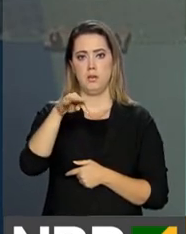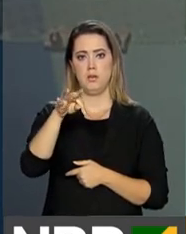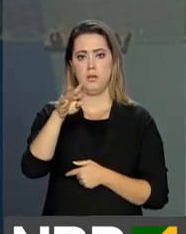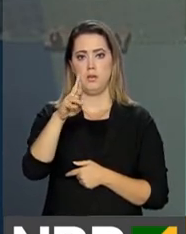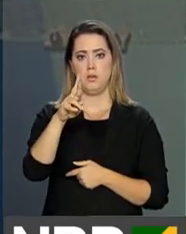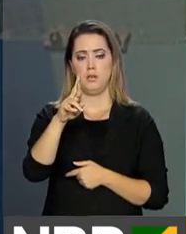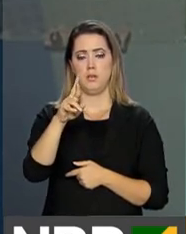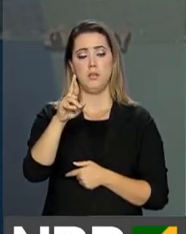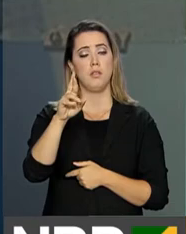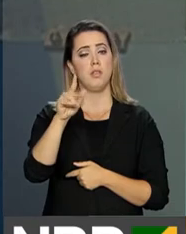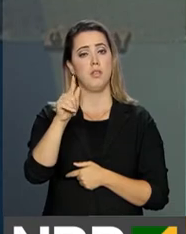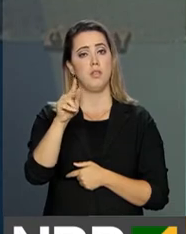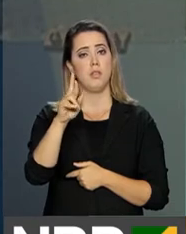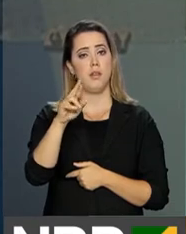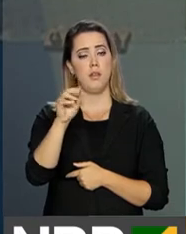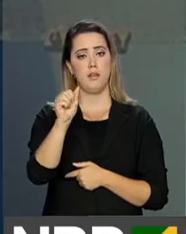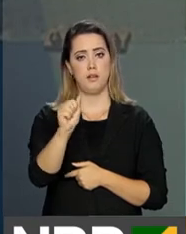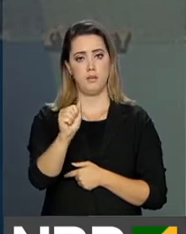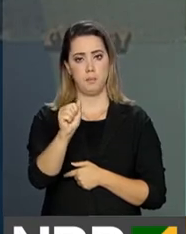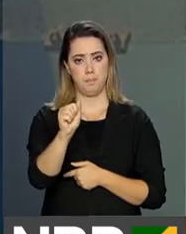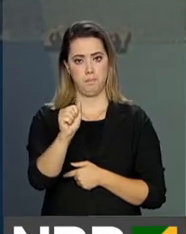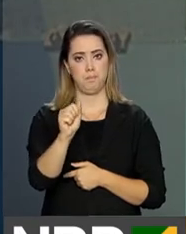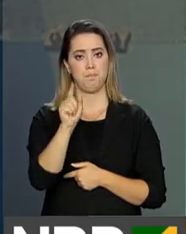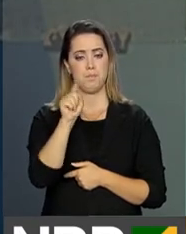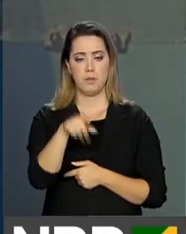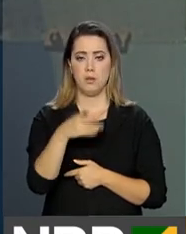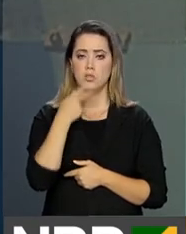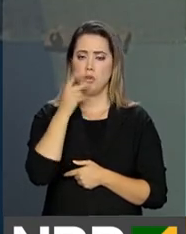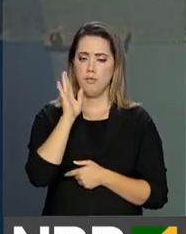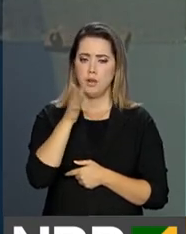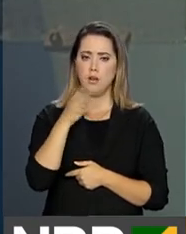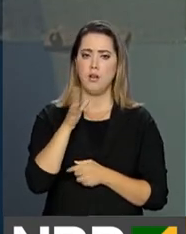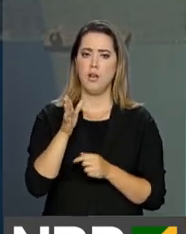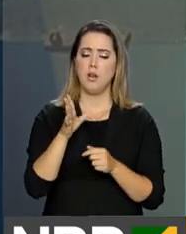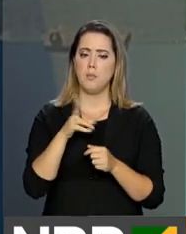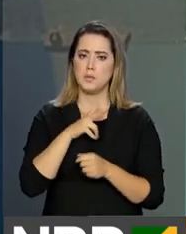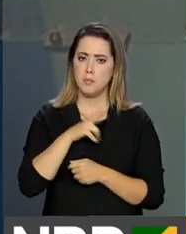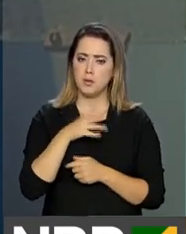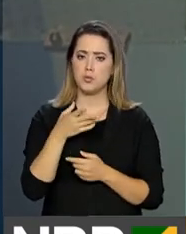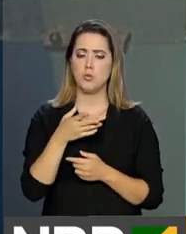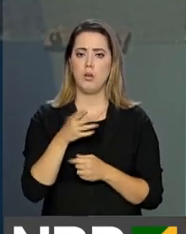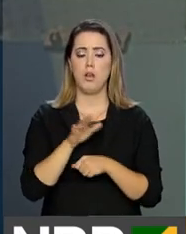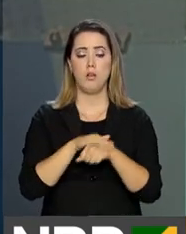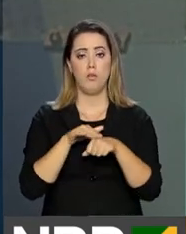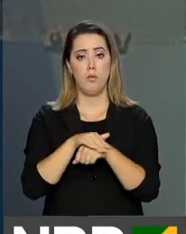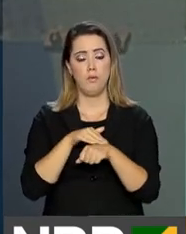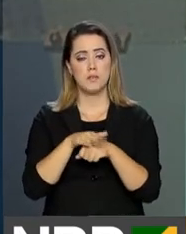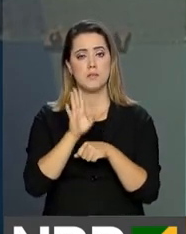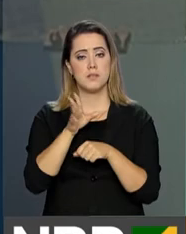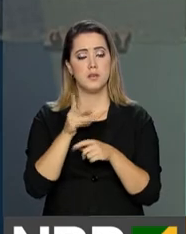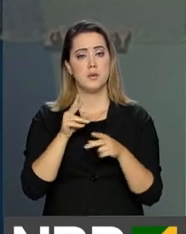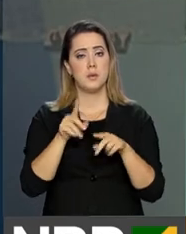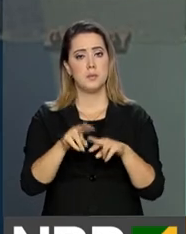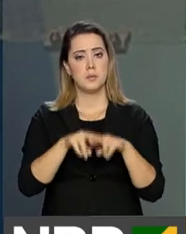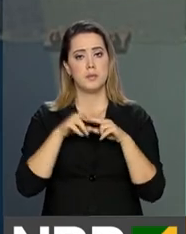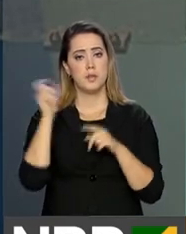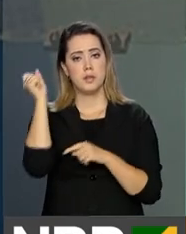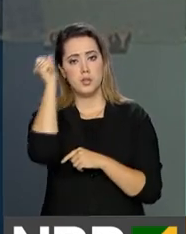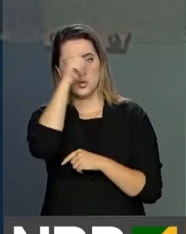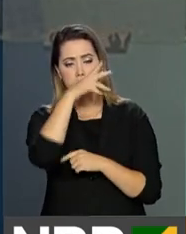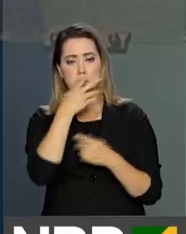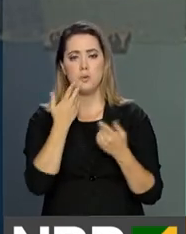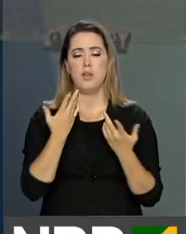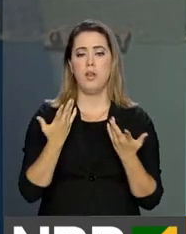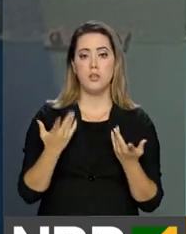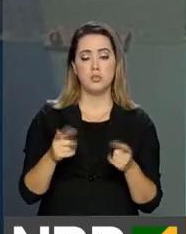gabinete, e as dificuldades atuais são muitas, como todos sabemos, e a